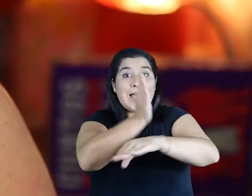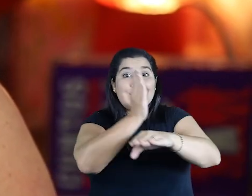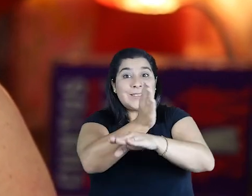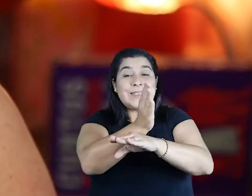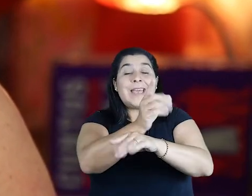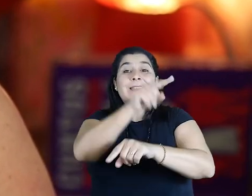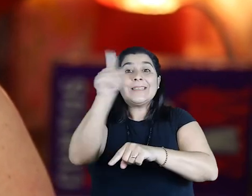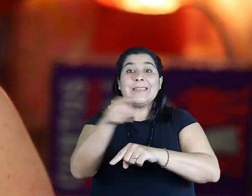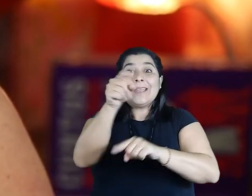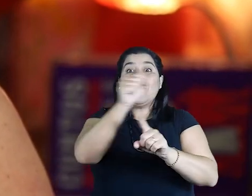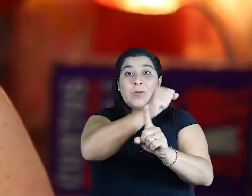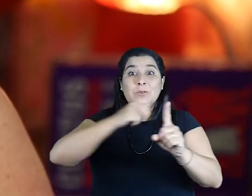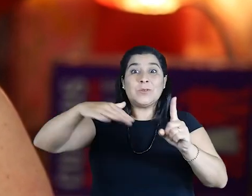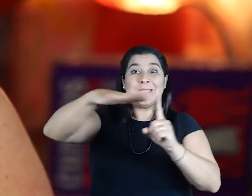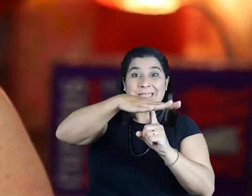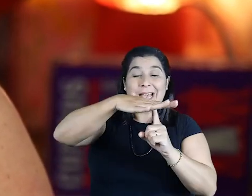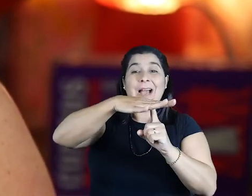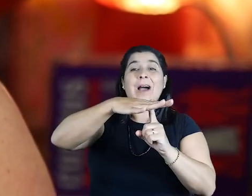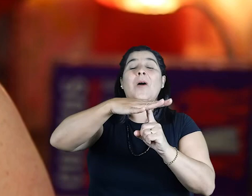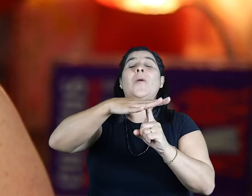acessem